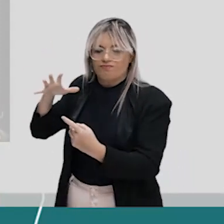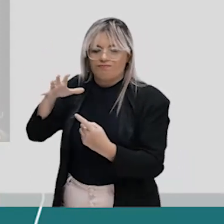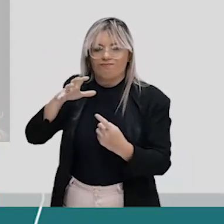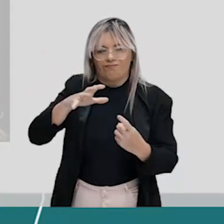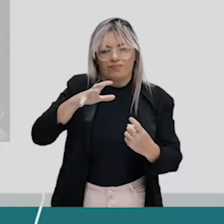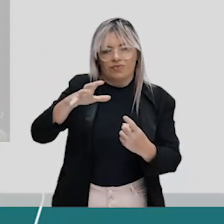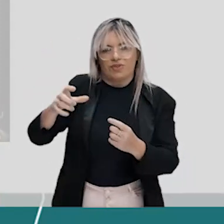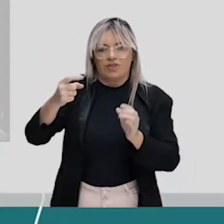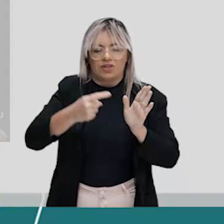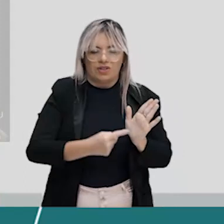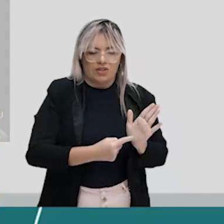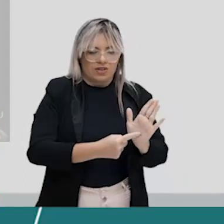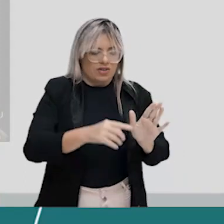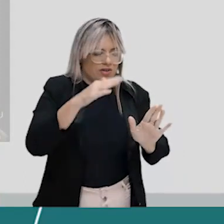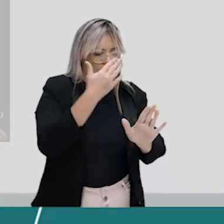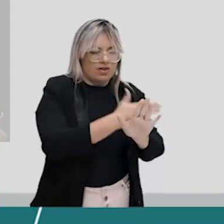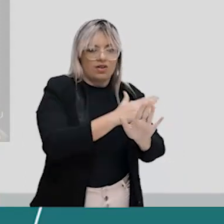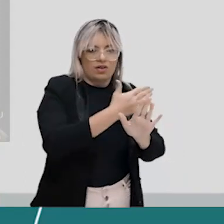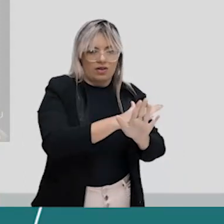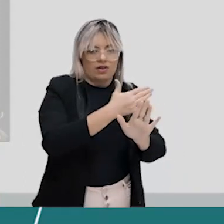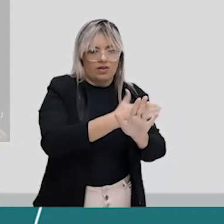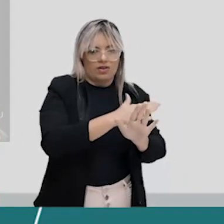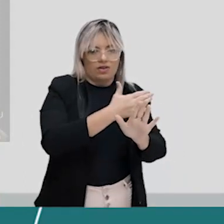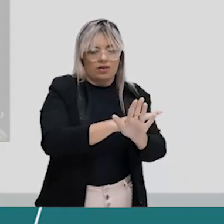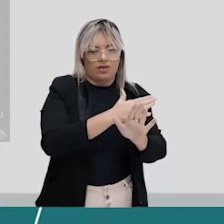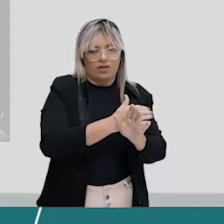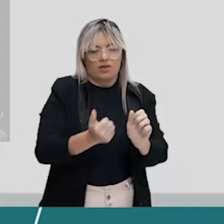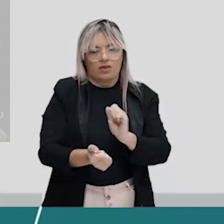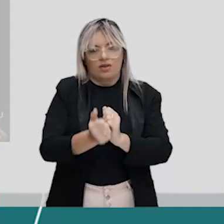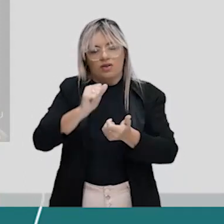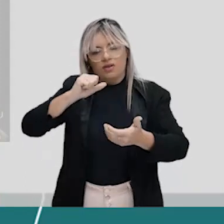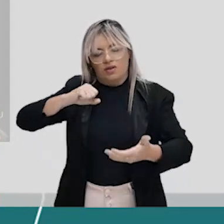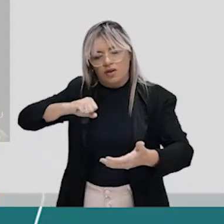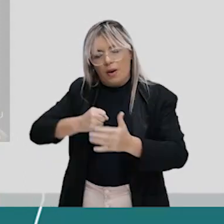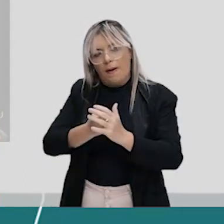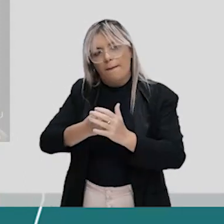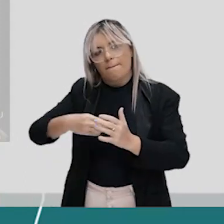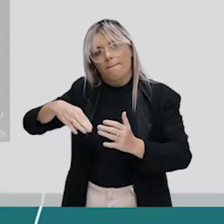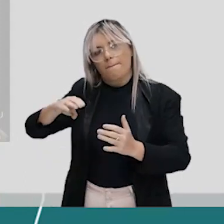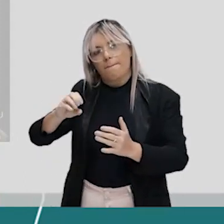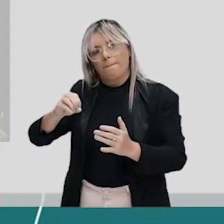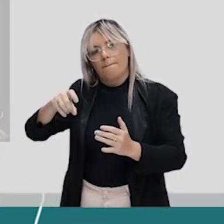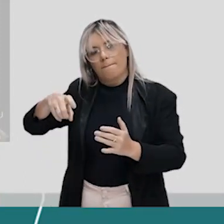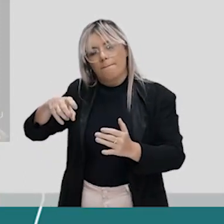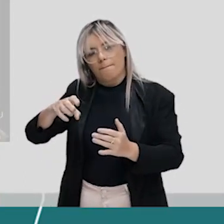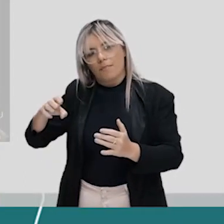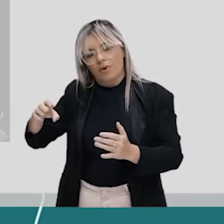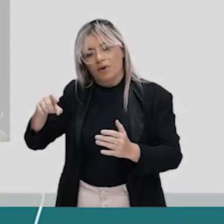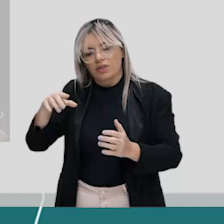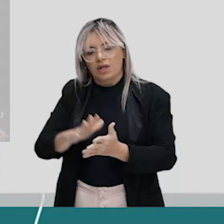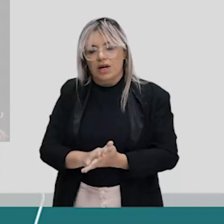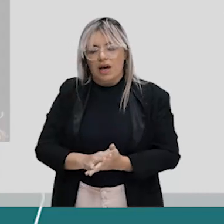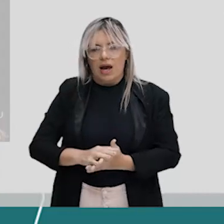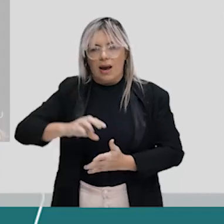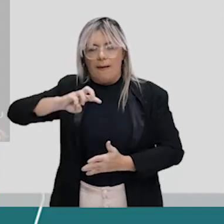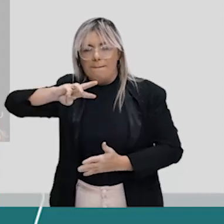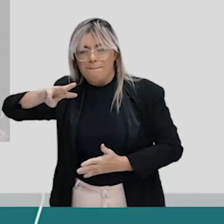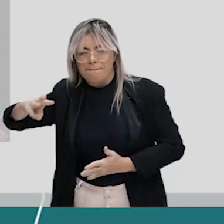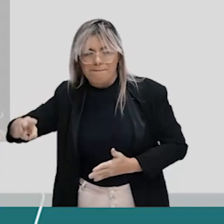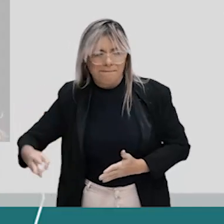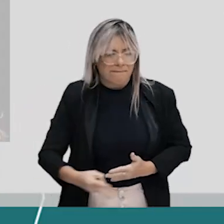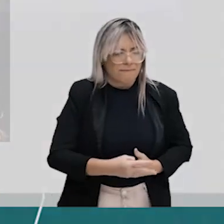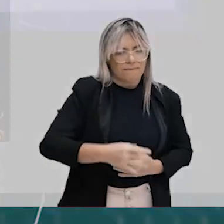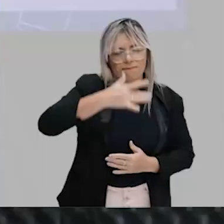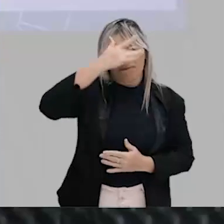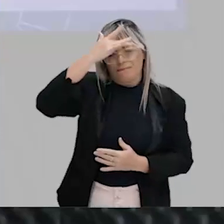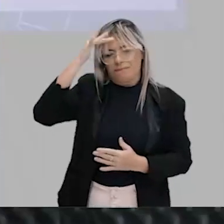mostrar essa prática dessa arte marcial, dessa luta do boxe, a milhões de pessoas. Ele tem 57